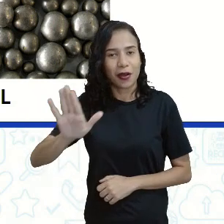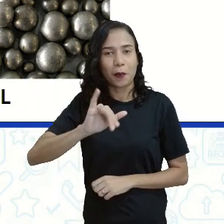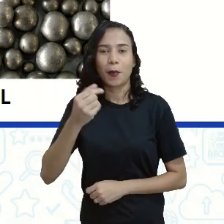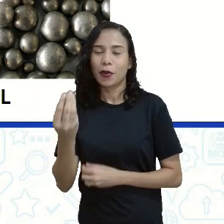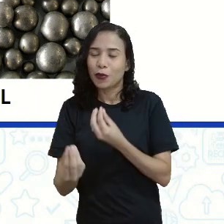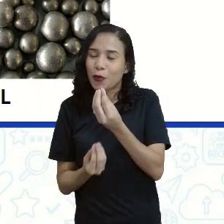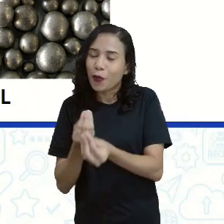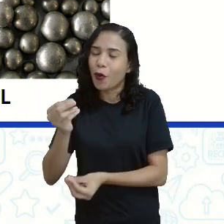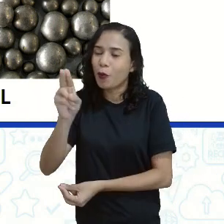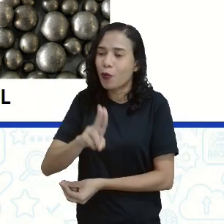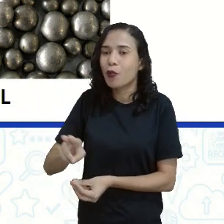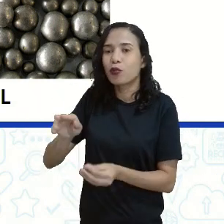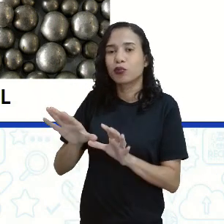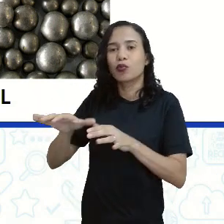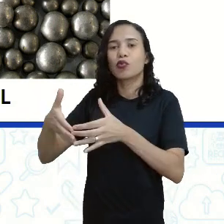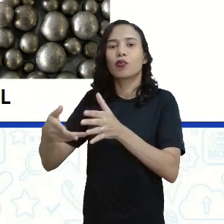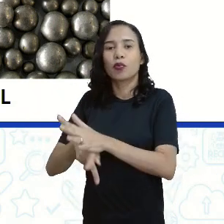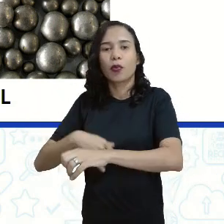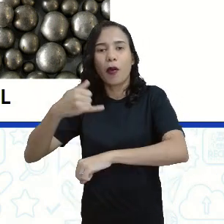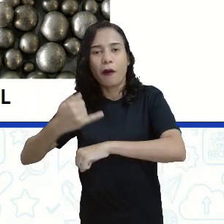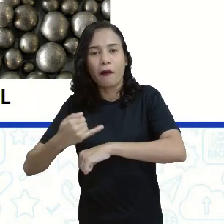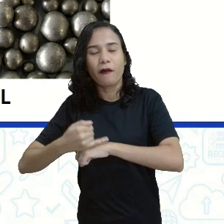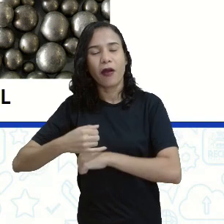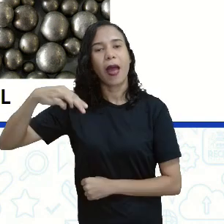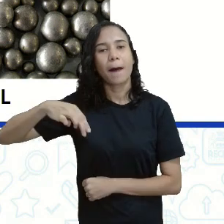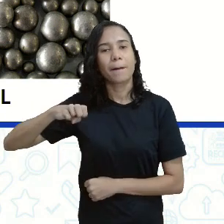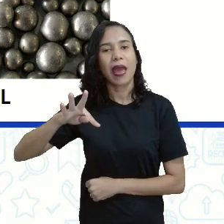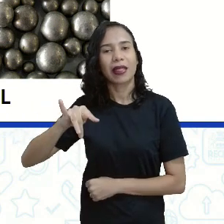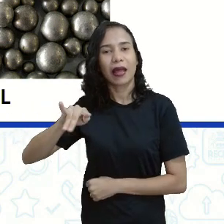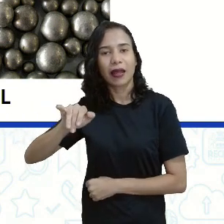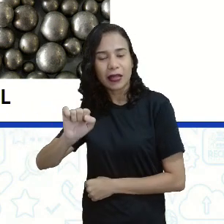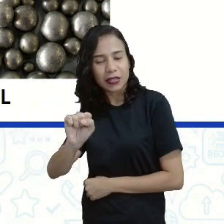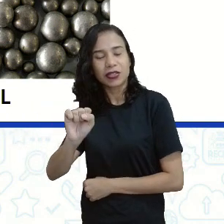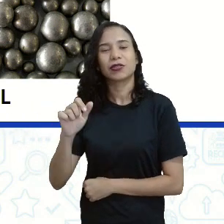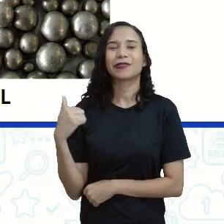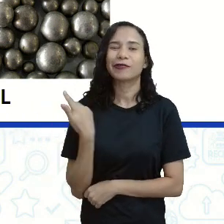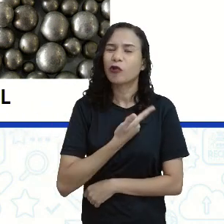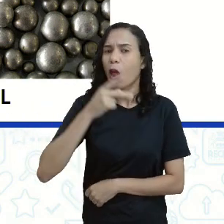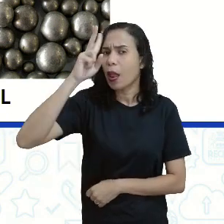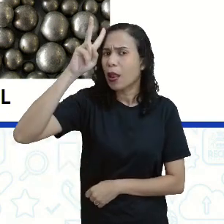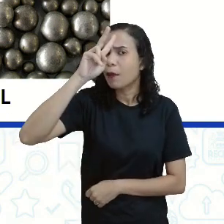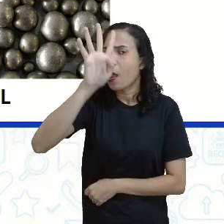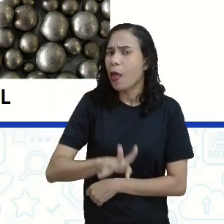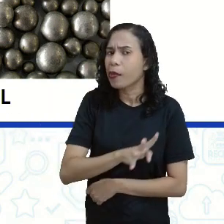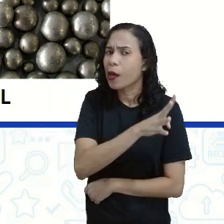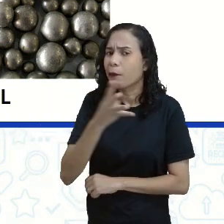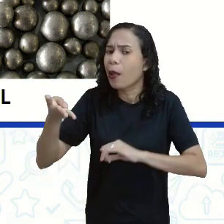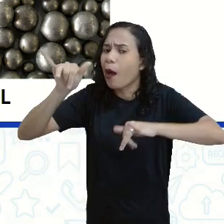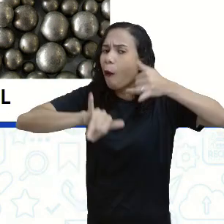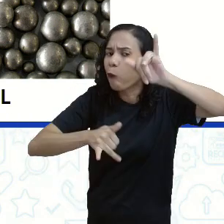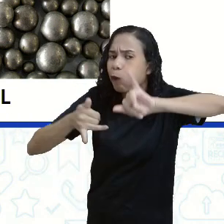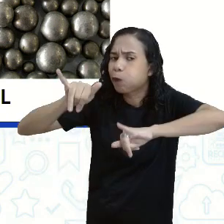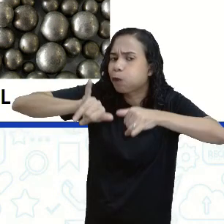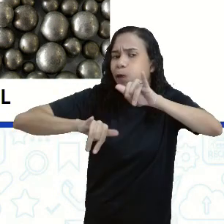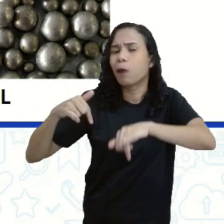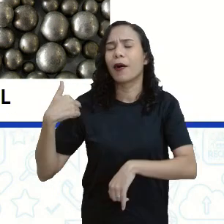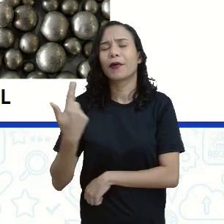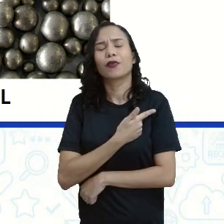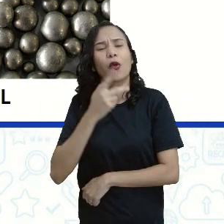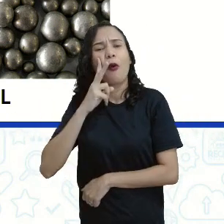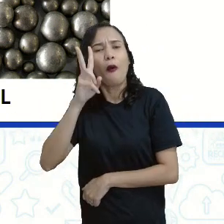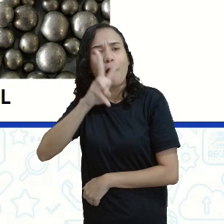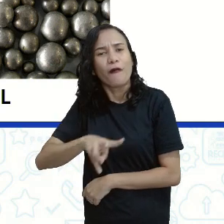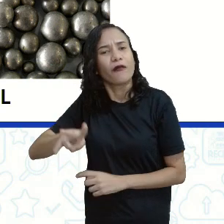aí das famílias dos metais, né? Lembra da nossa tabelinha periódica, né? A gente viu aí alguns tipos